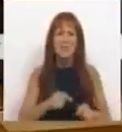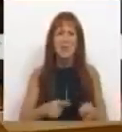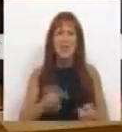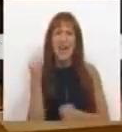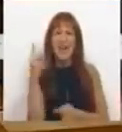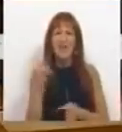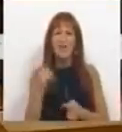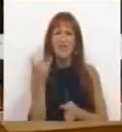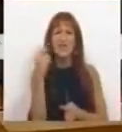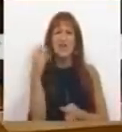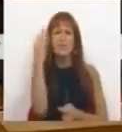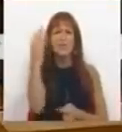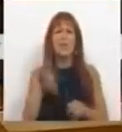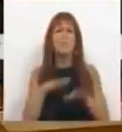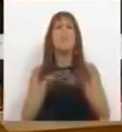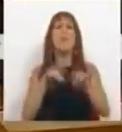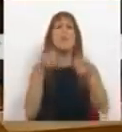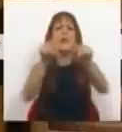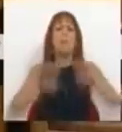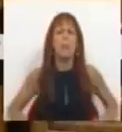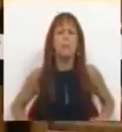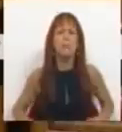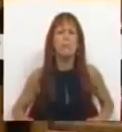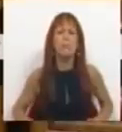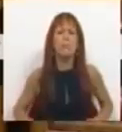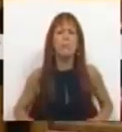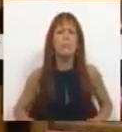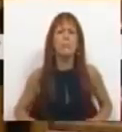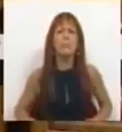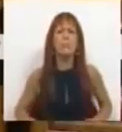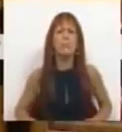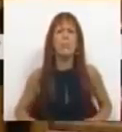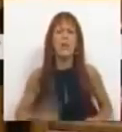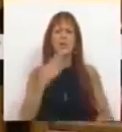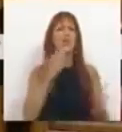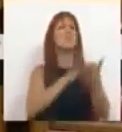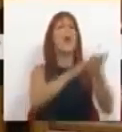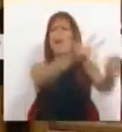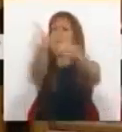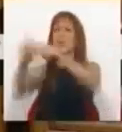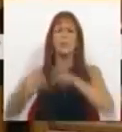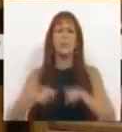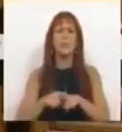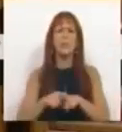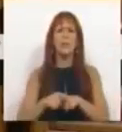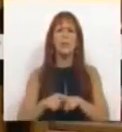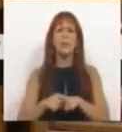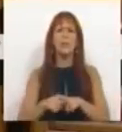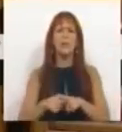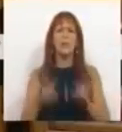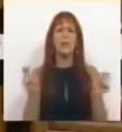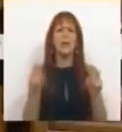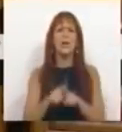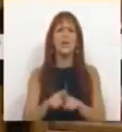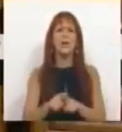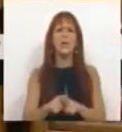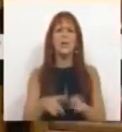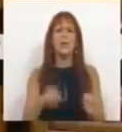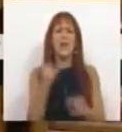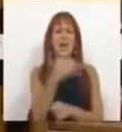a 23%? Uma manifestação dos restaurantes para que o IVA volte